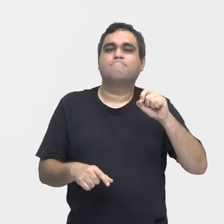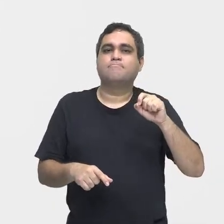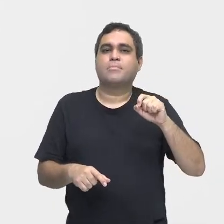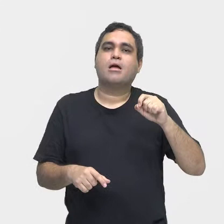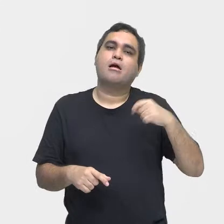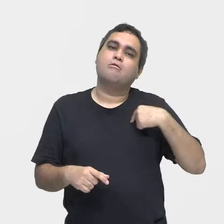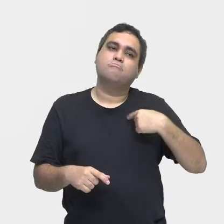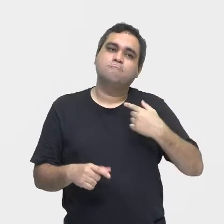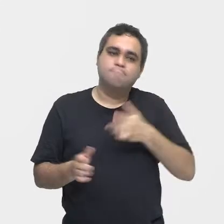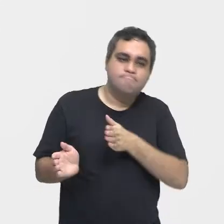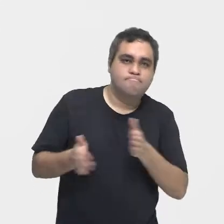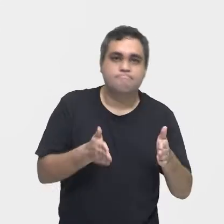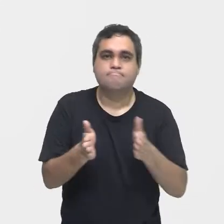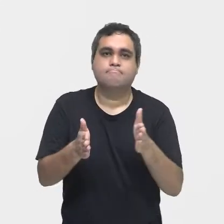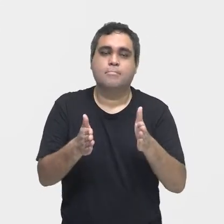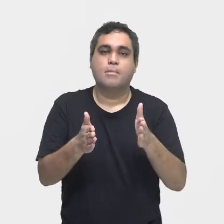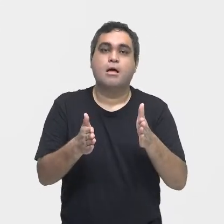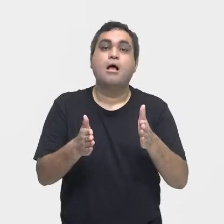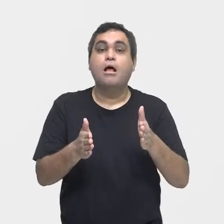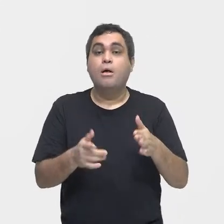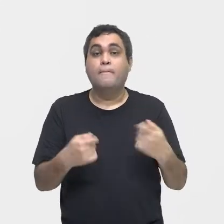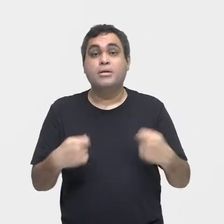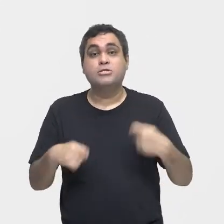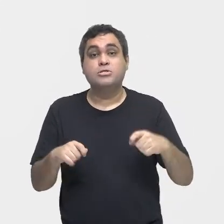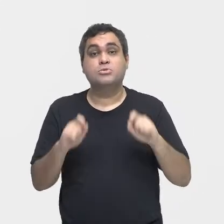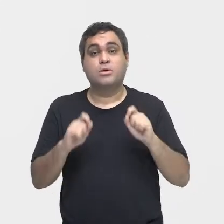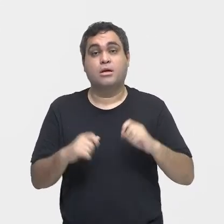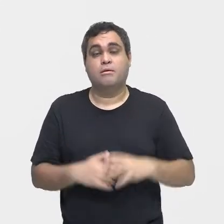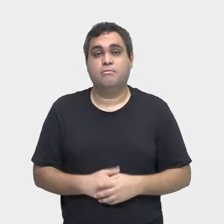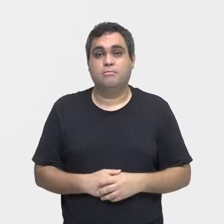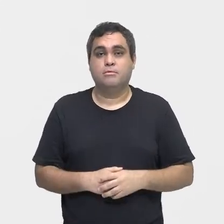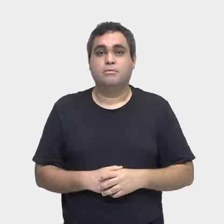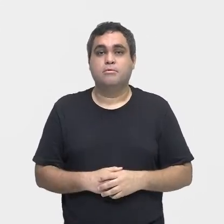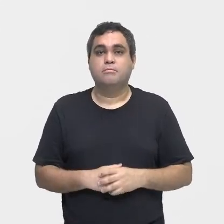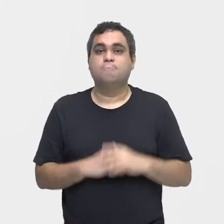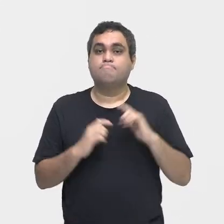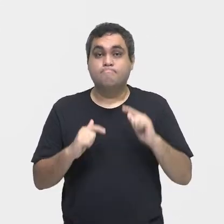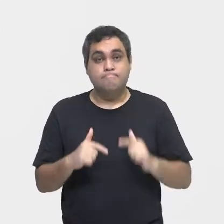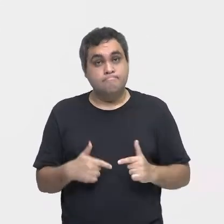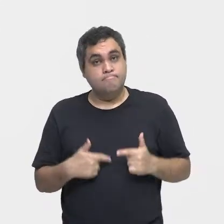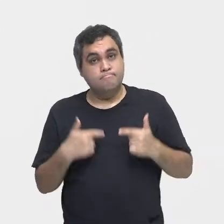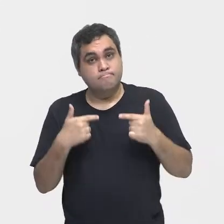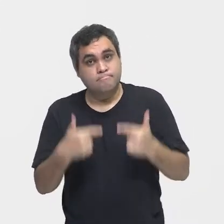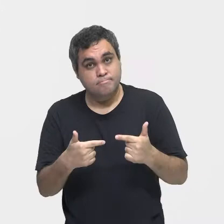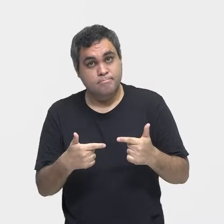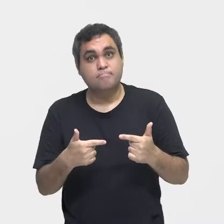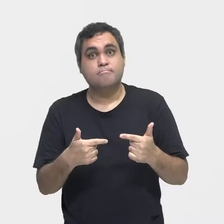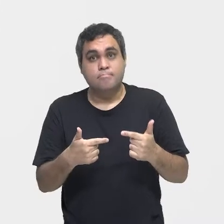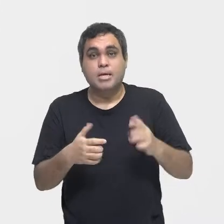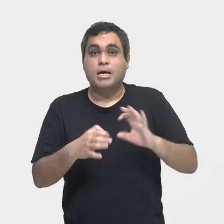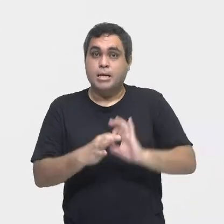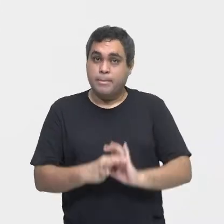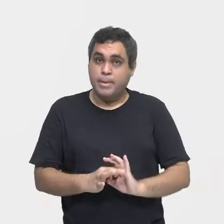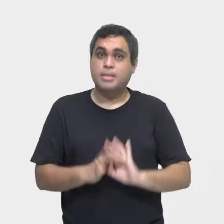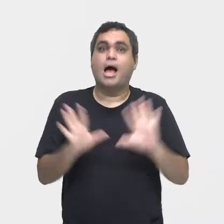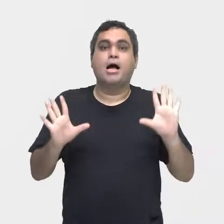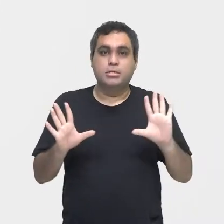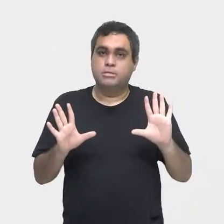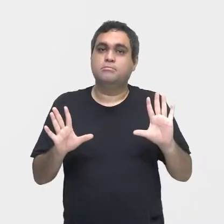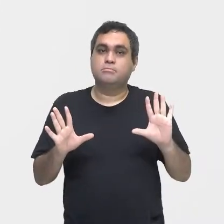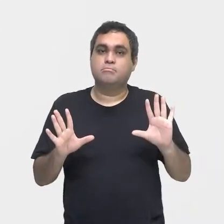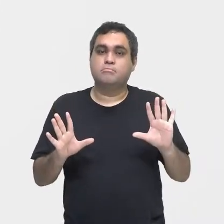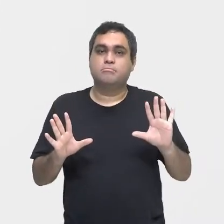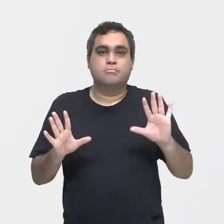construir, eu tenho que ter o quê? Essa ação toda tem que ser praticada em liberdade, sim, porque se não